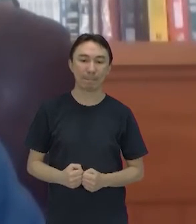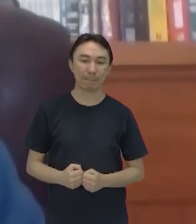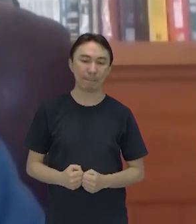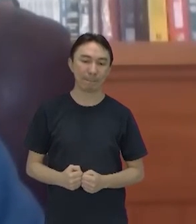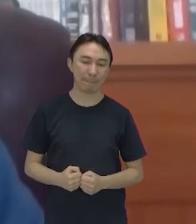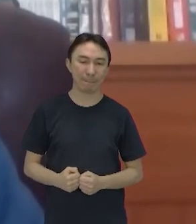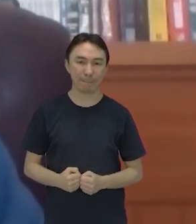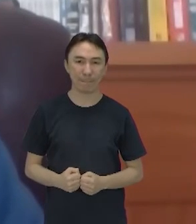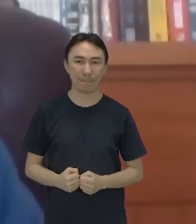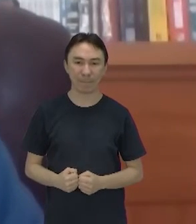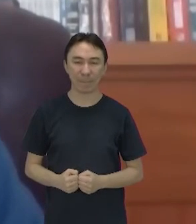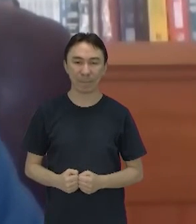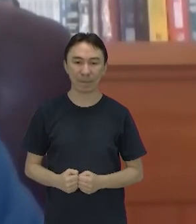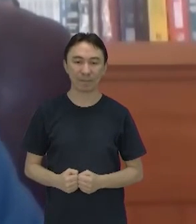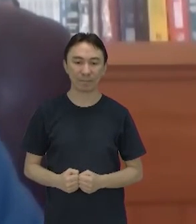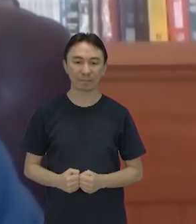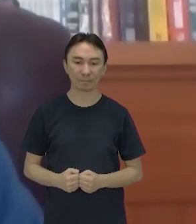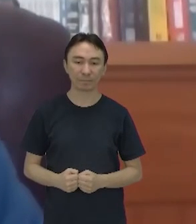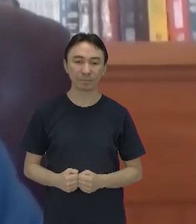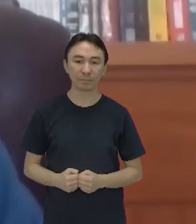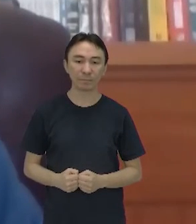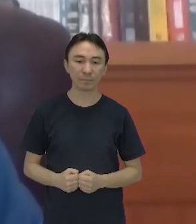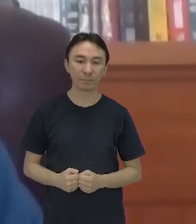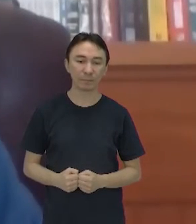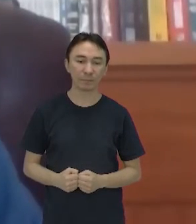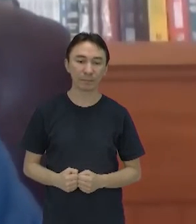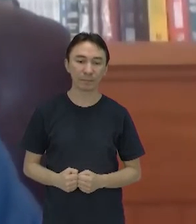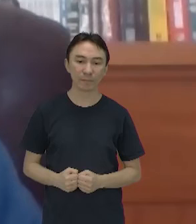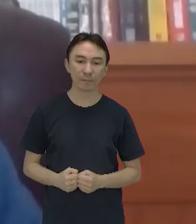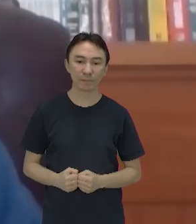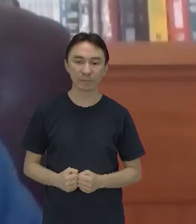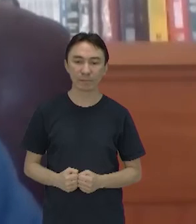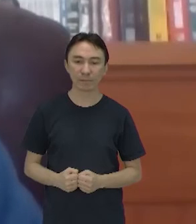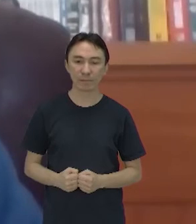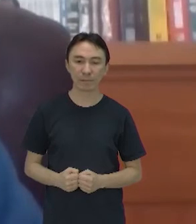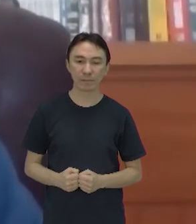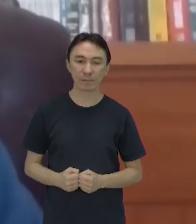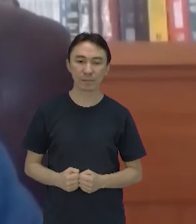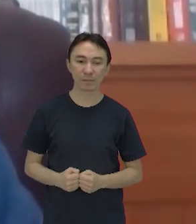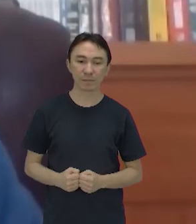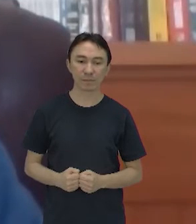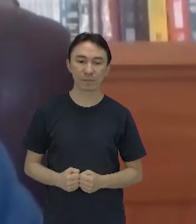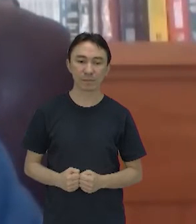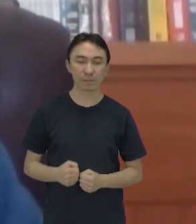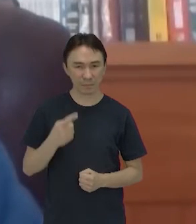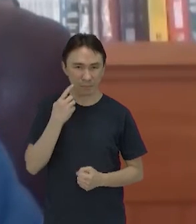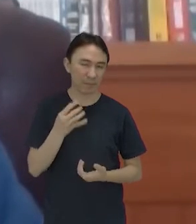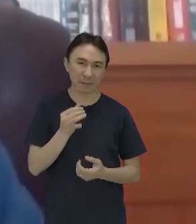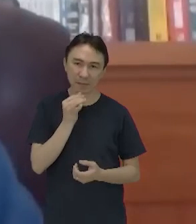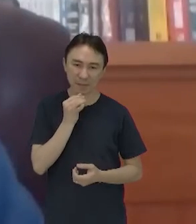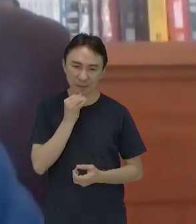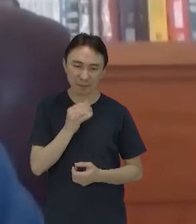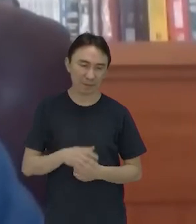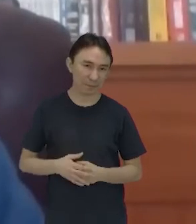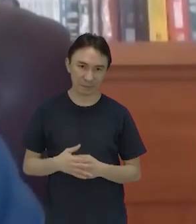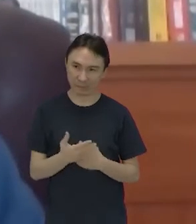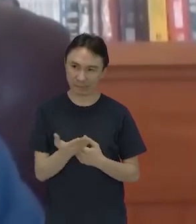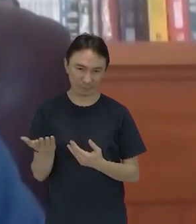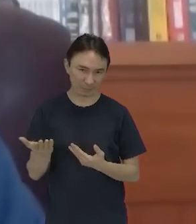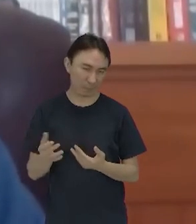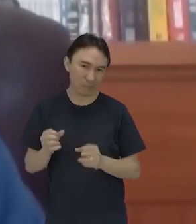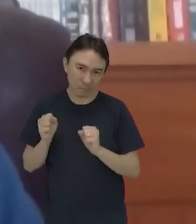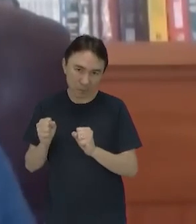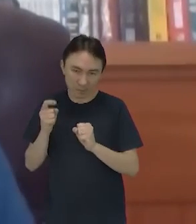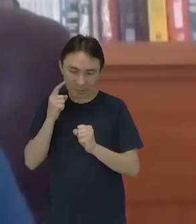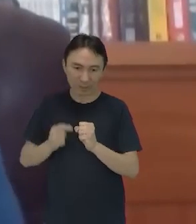now, they may speak very, very badly, né? Se eles não tiverem ido para a escola como vocês estão indo agora, pode